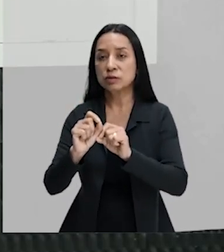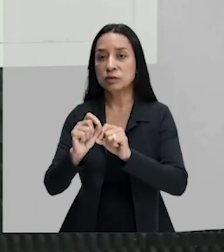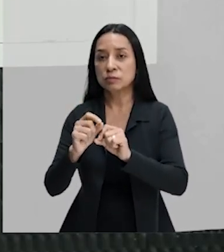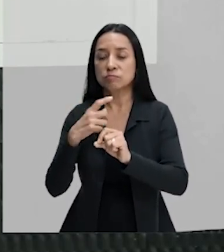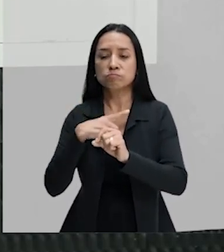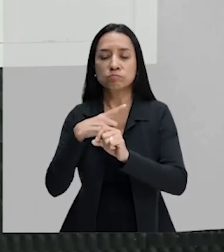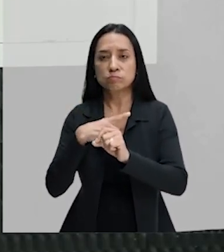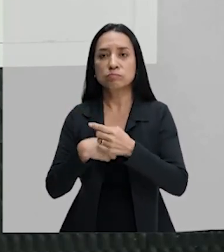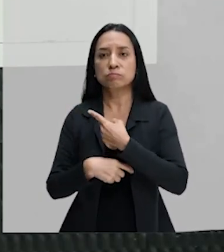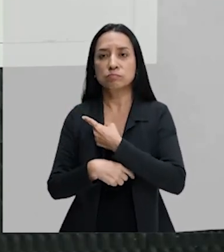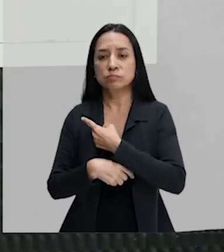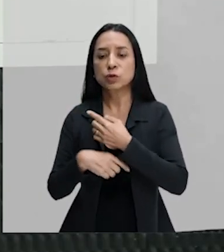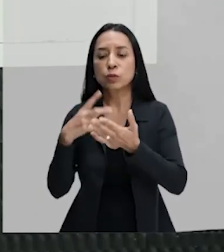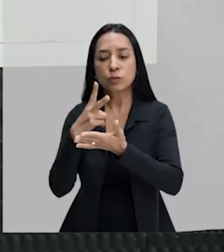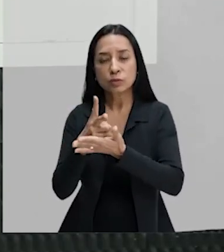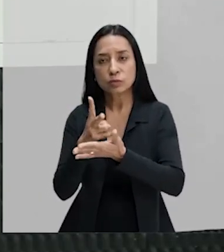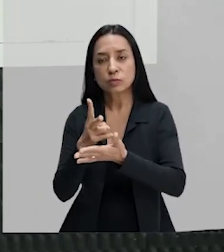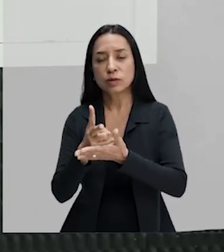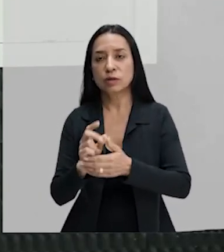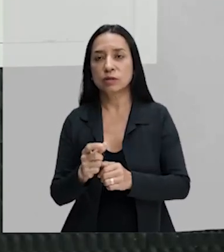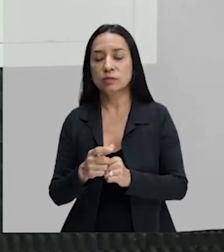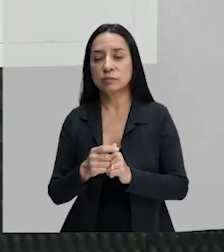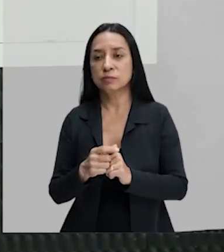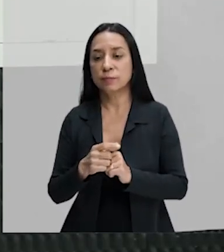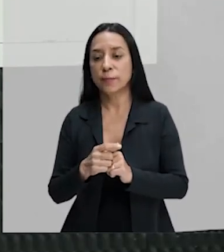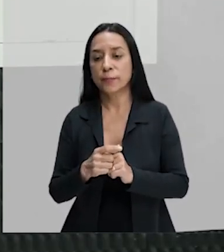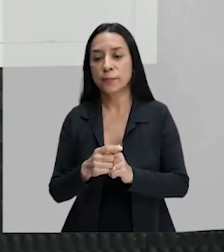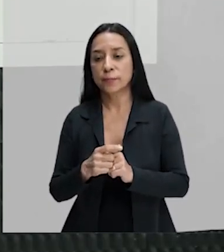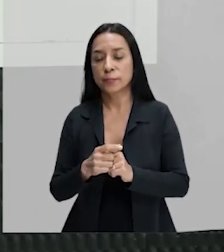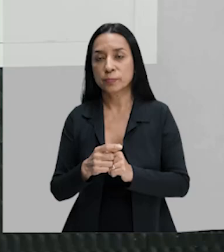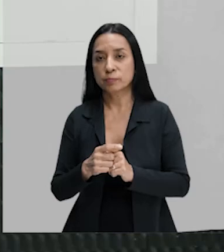sobrou aqui o 3, 4,